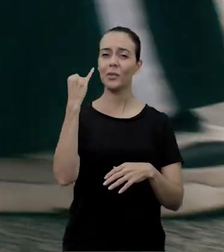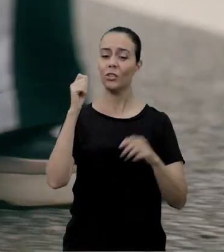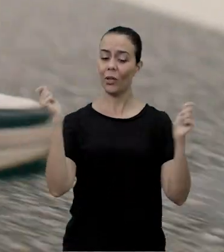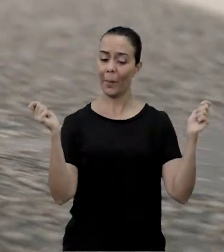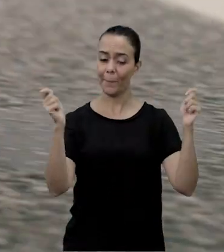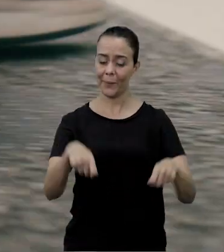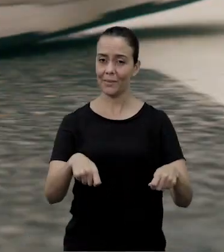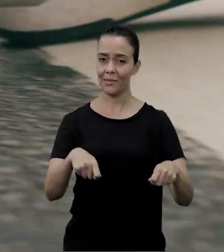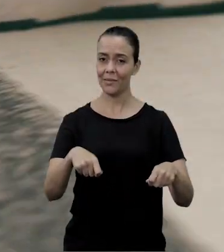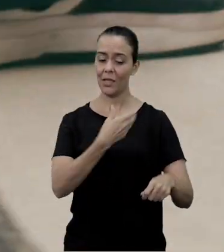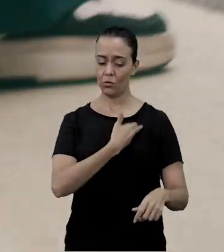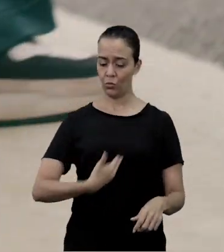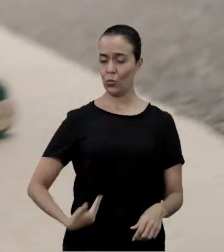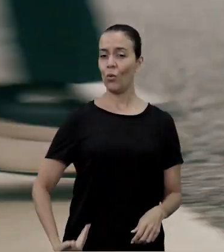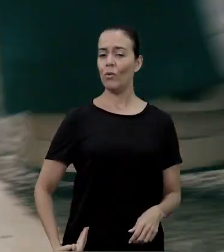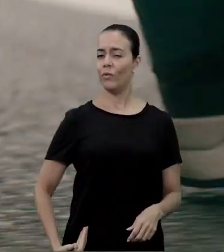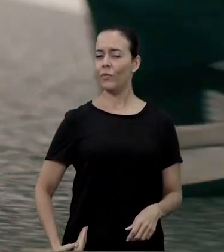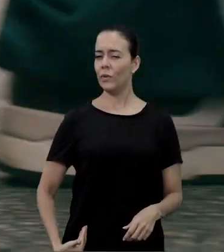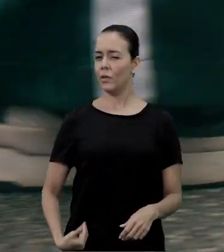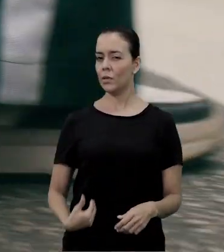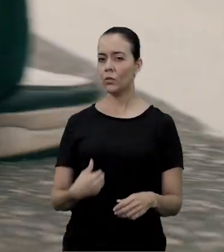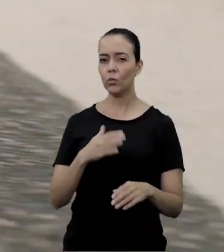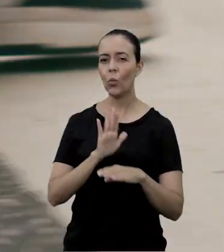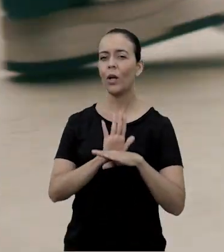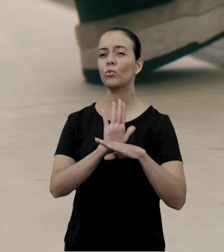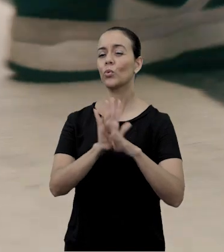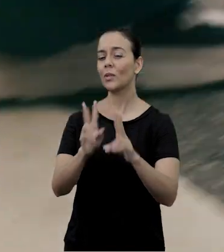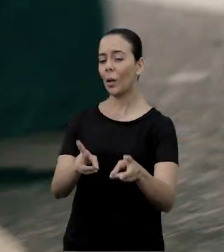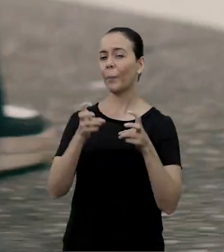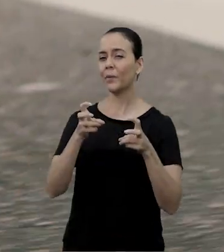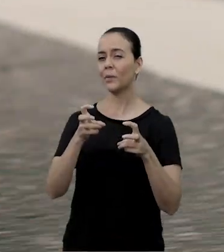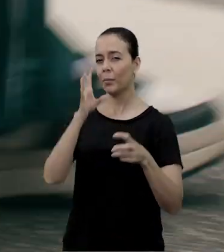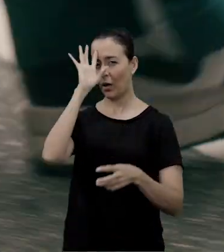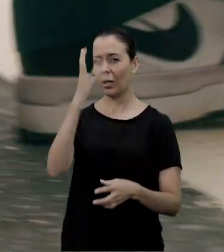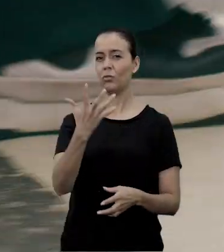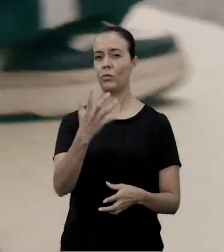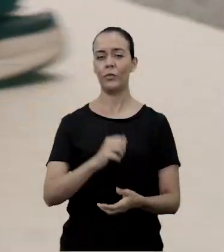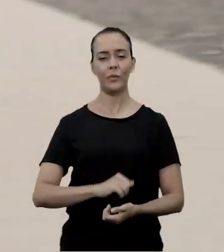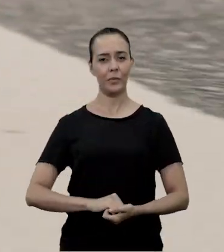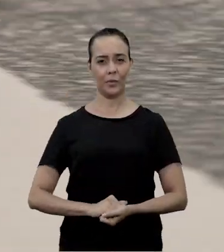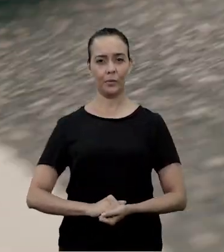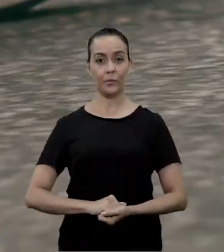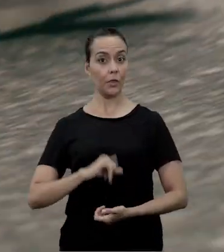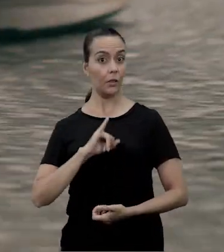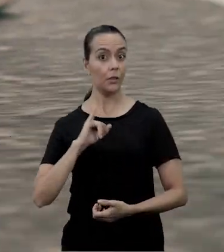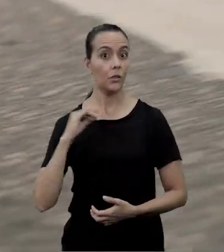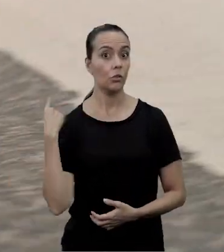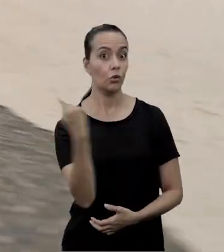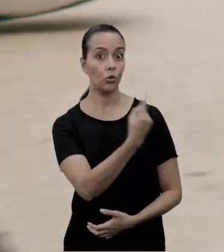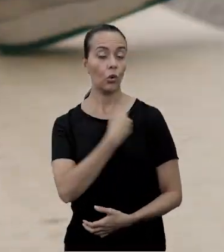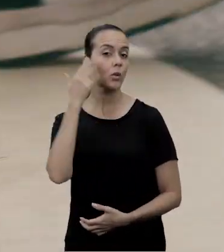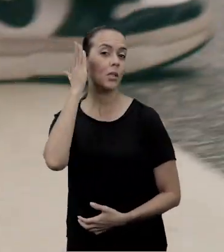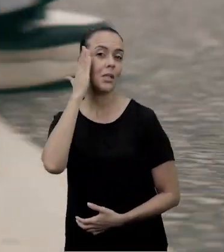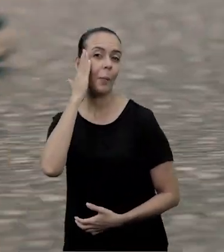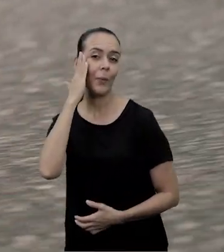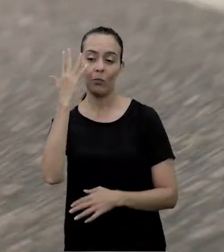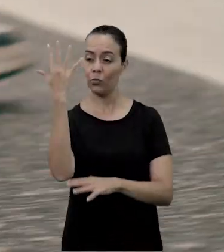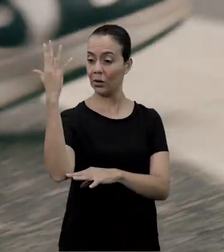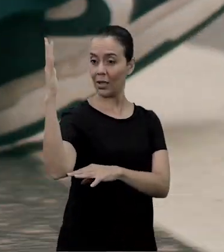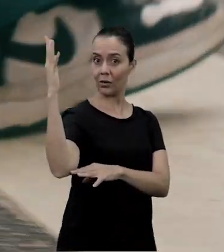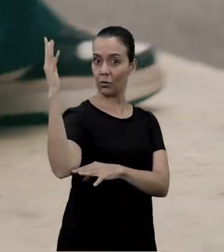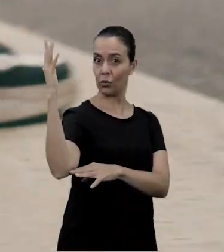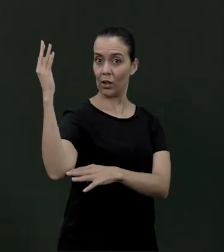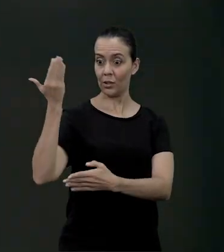os governos de ter essa percepção e de fazer algo. Se a gente entender que a natureza é nossa